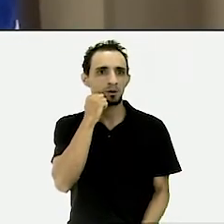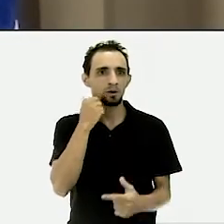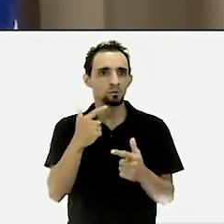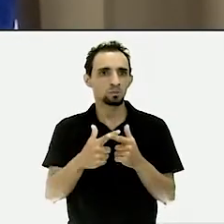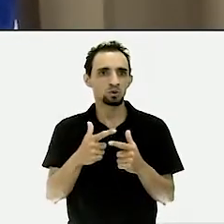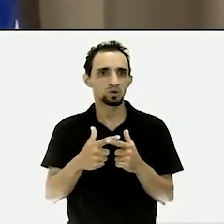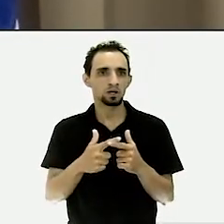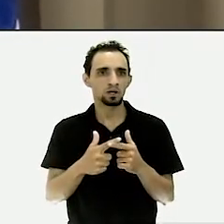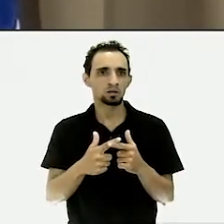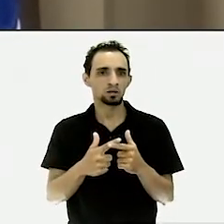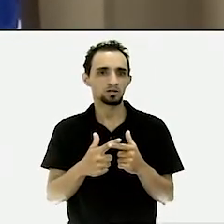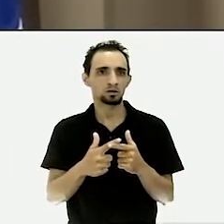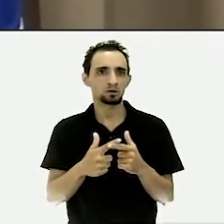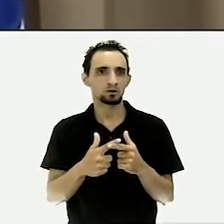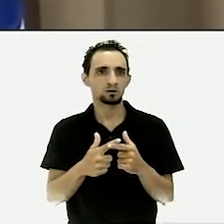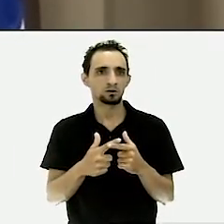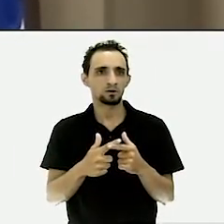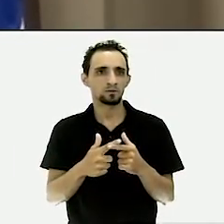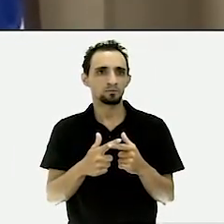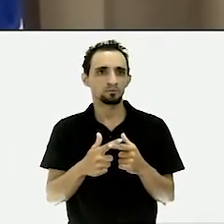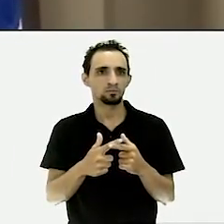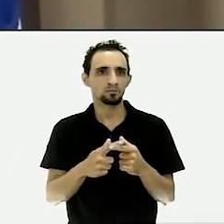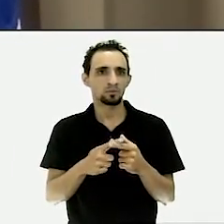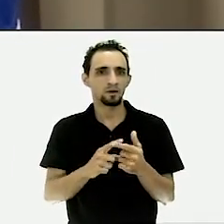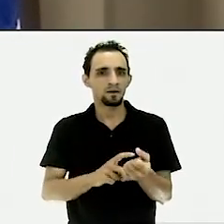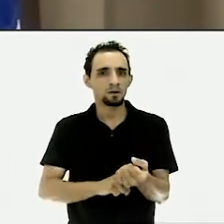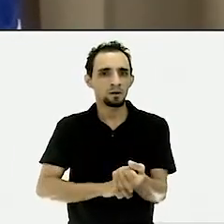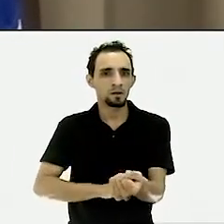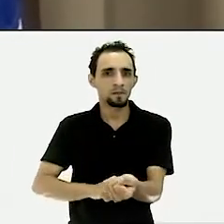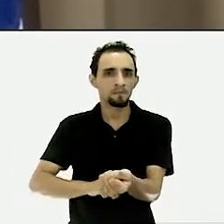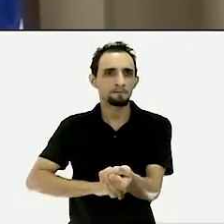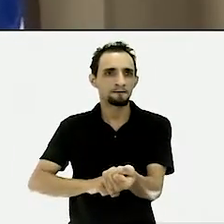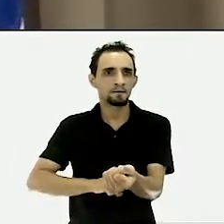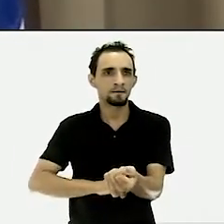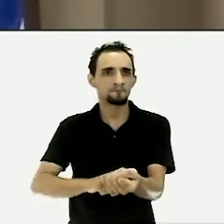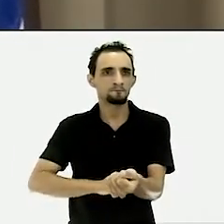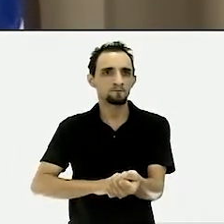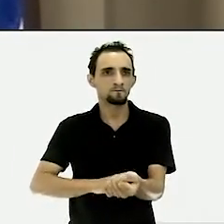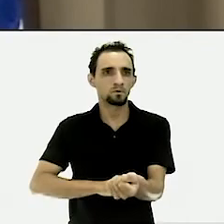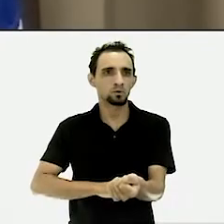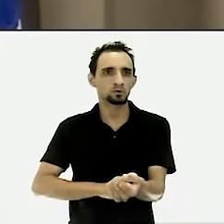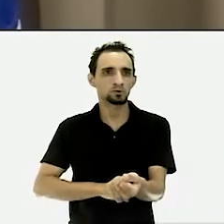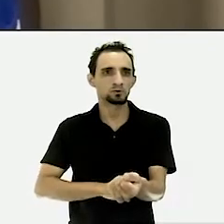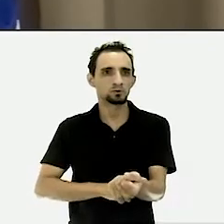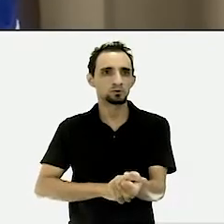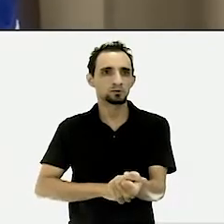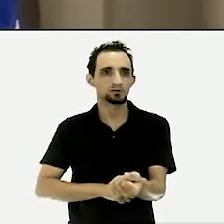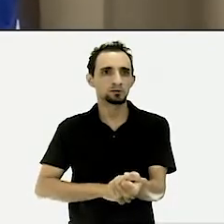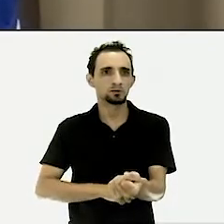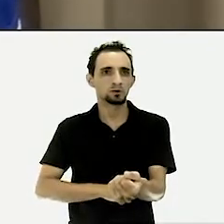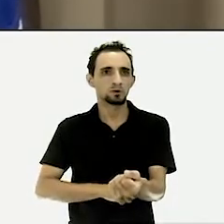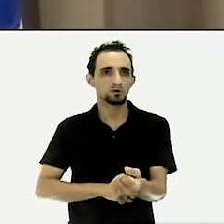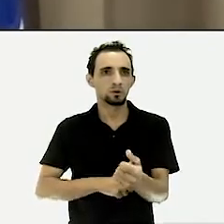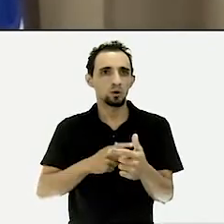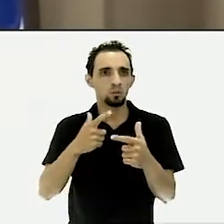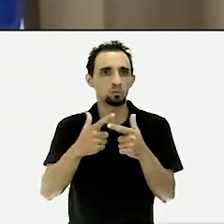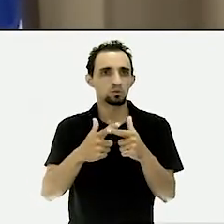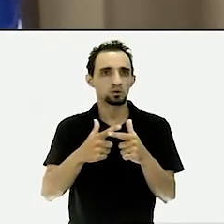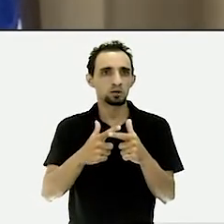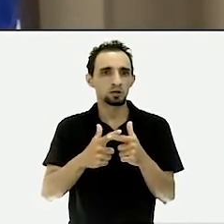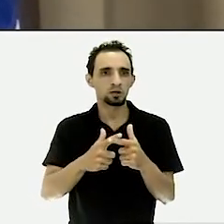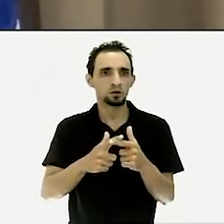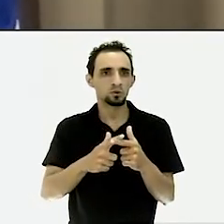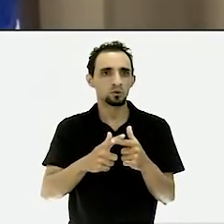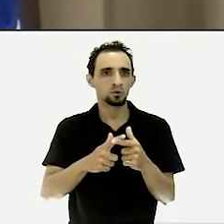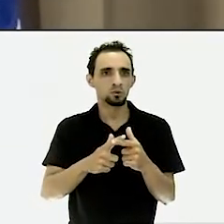Porque é revoltante, você escuta na nossa cidade, que é o nosso Brasil, vamos falar, Agudos é o nosso